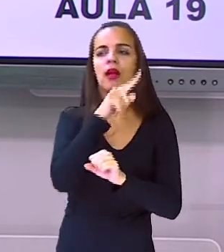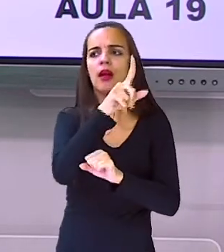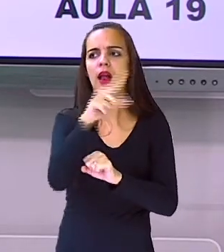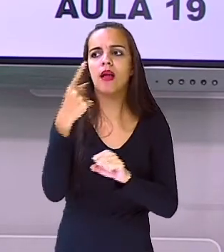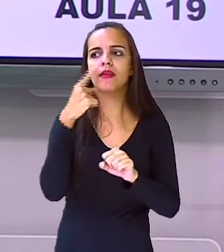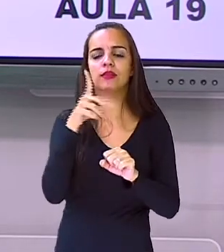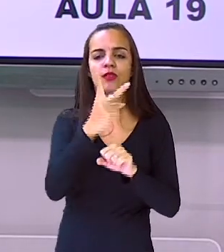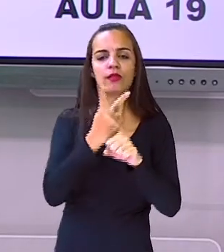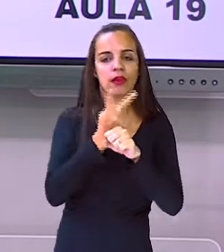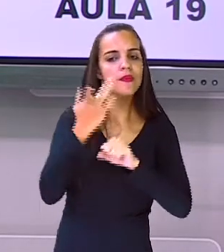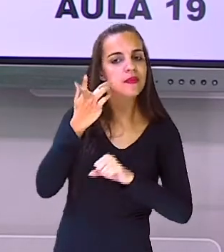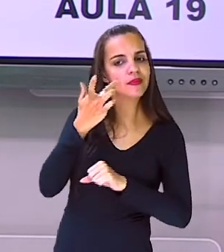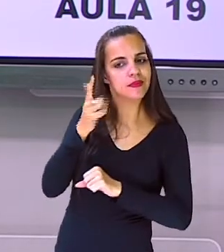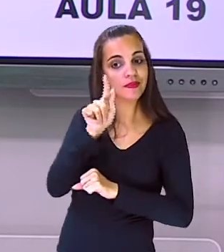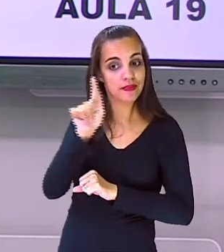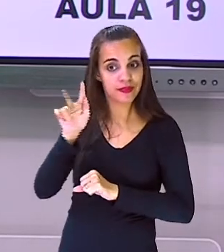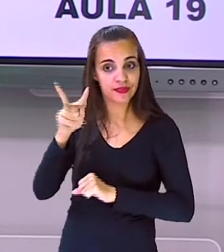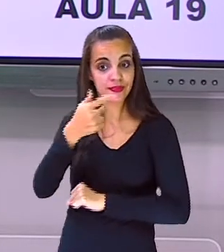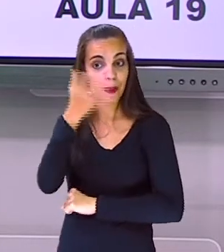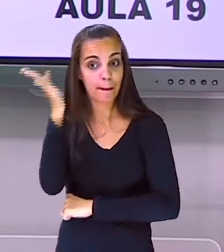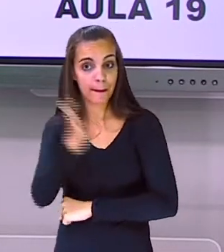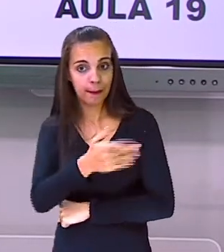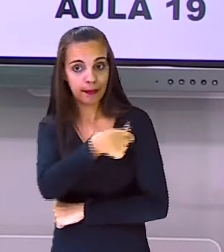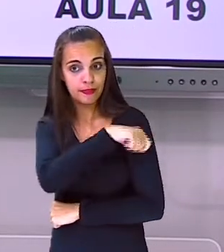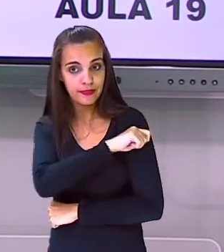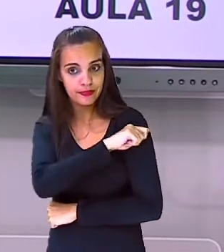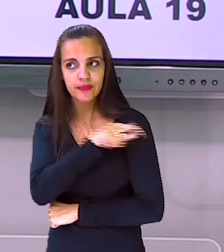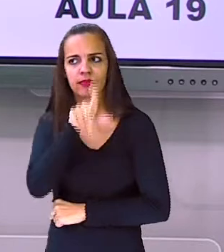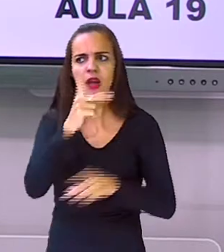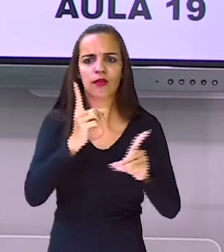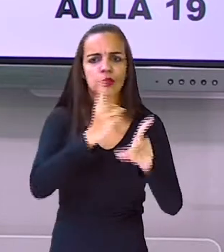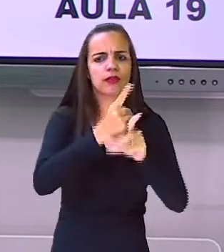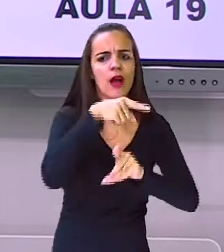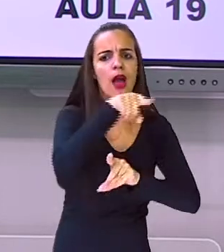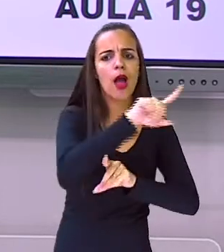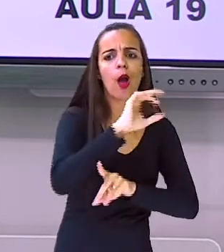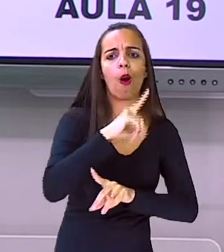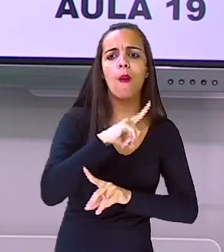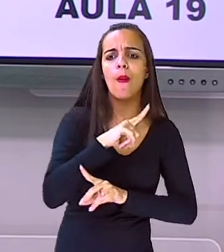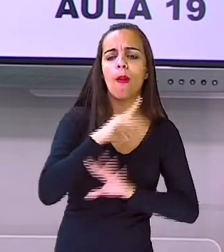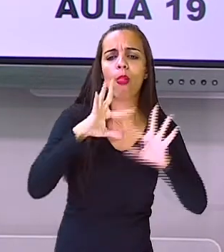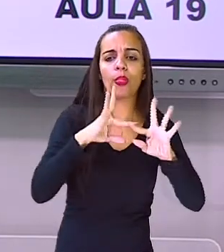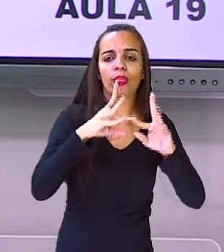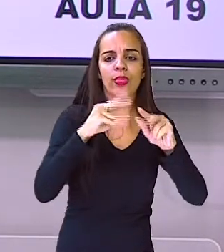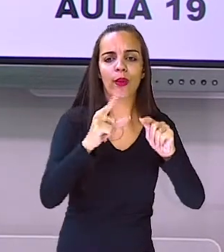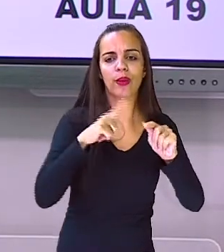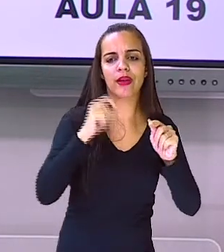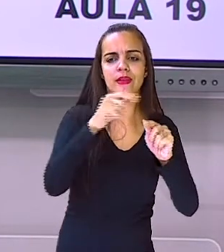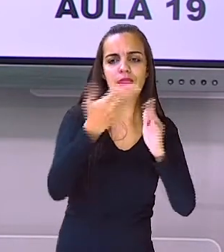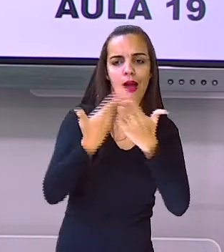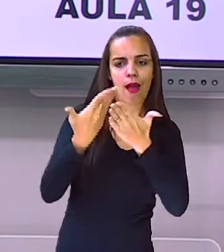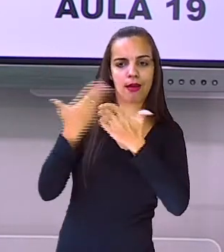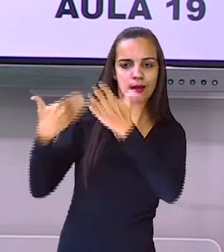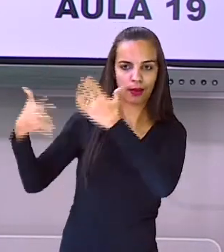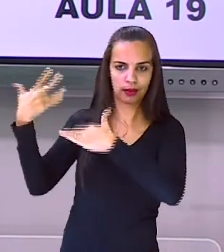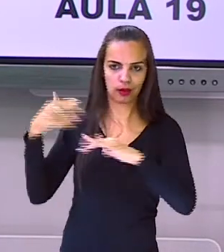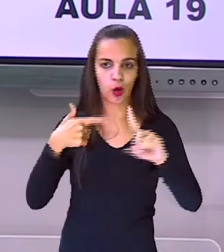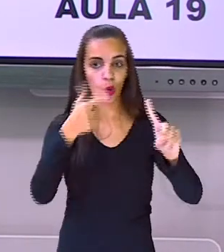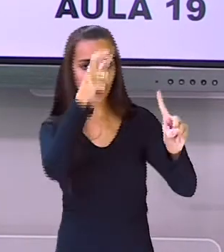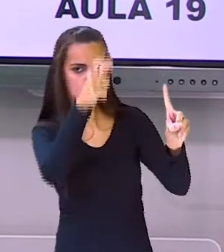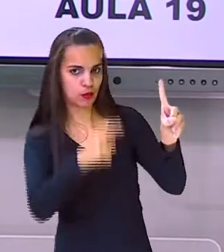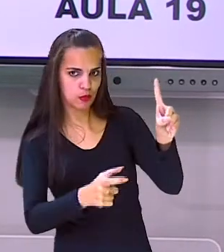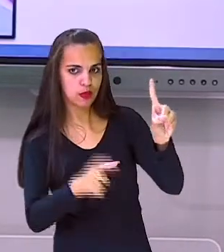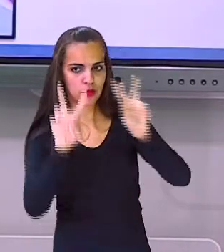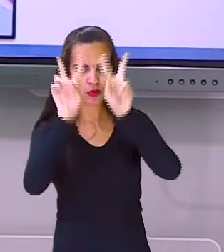YouTube, SMED GV, e assista às aulas novamente, caso seja necessário. Combinado? Vamos